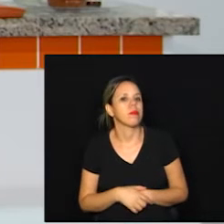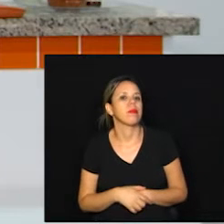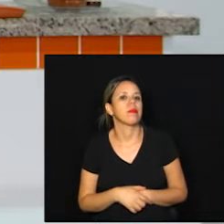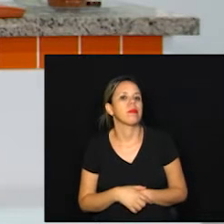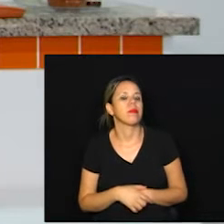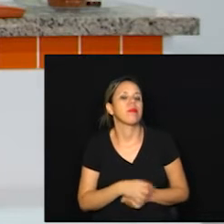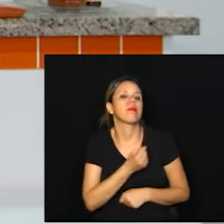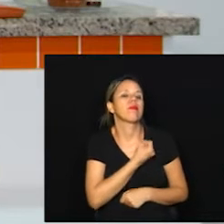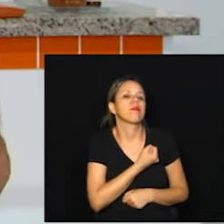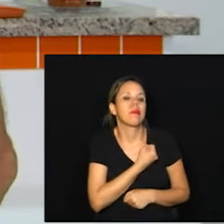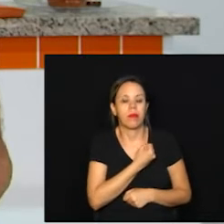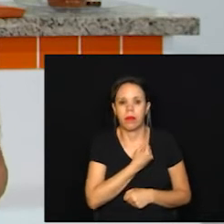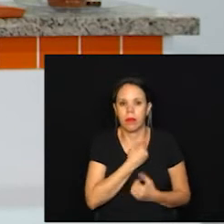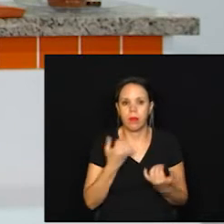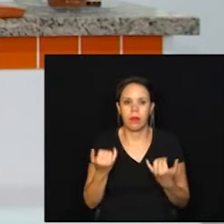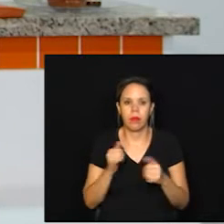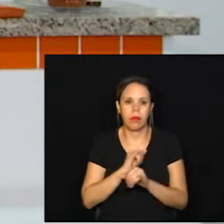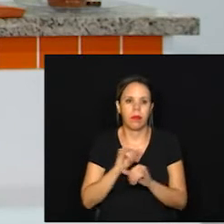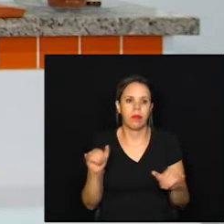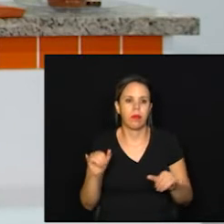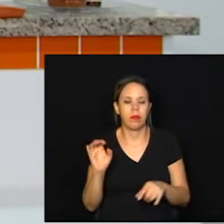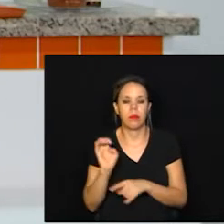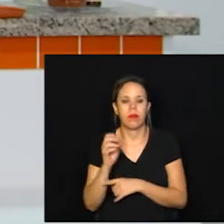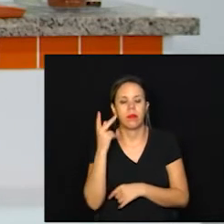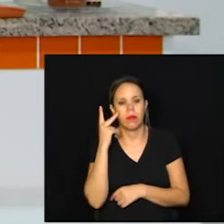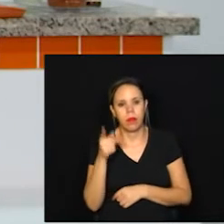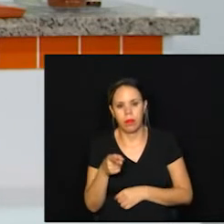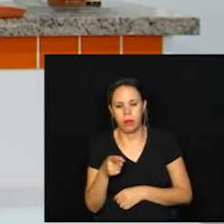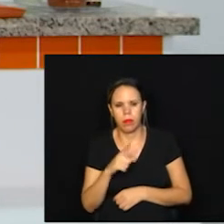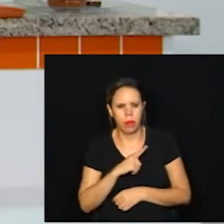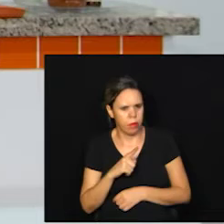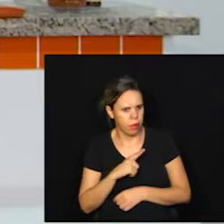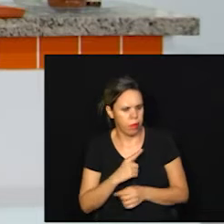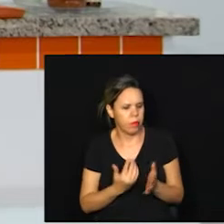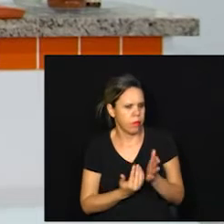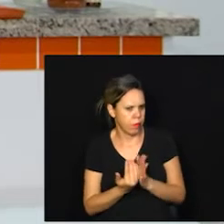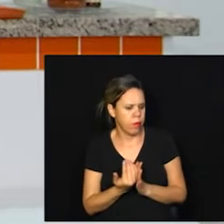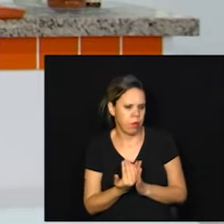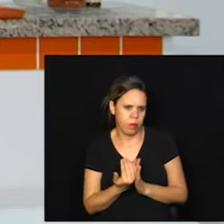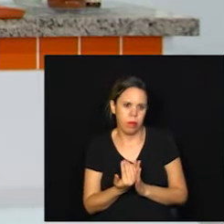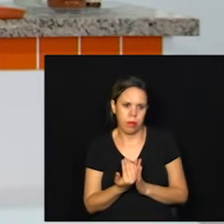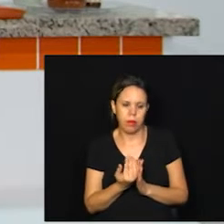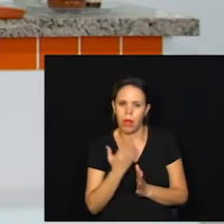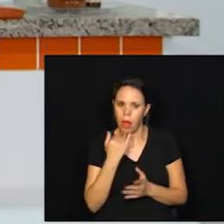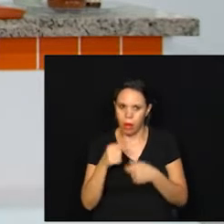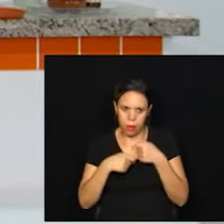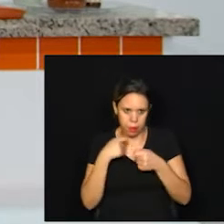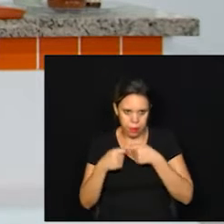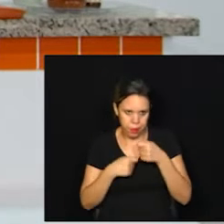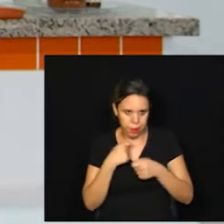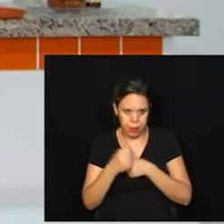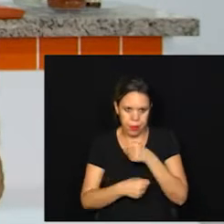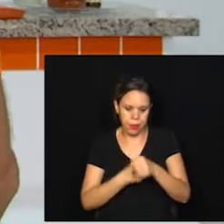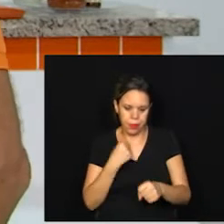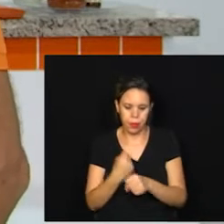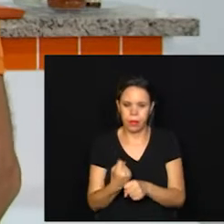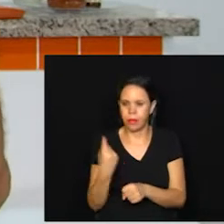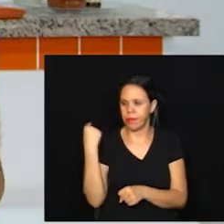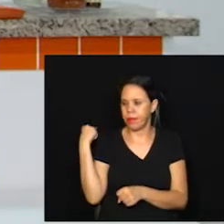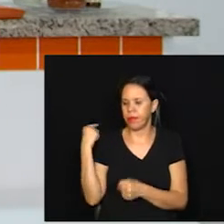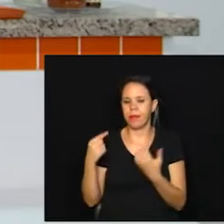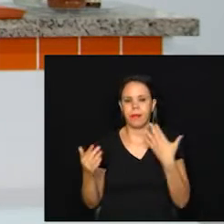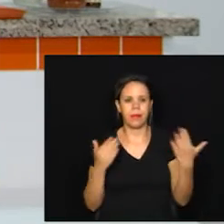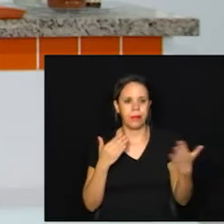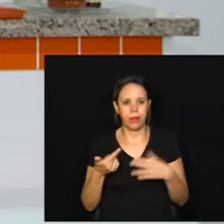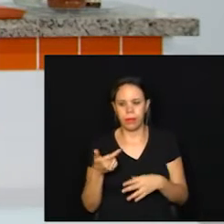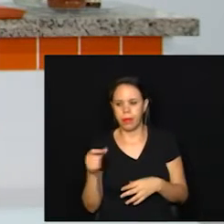pelos números divulgados pelo estado de São Paulo, houve mesmo esse aumento das refeições em relação ao ano anterior, né? Em